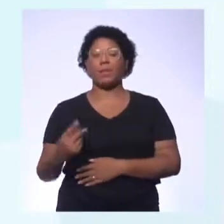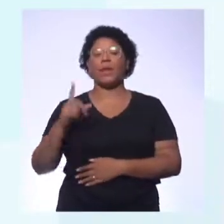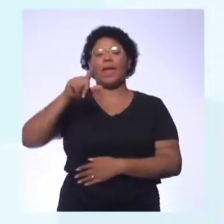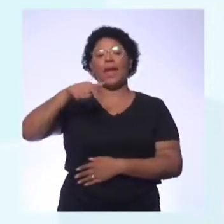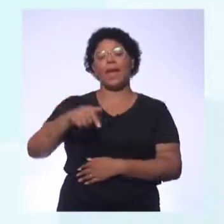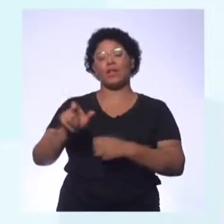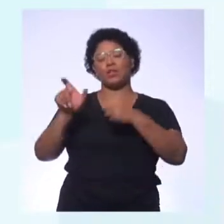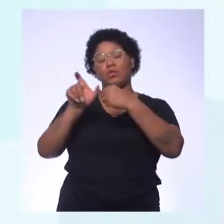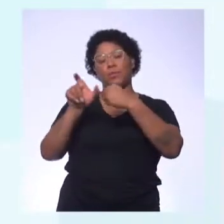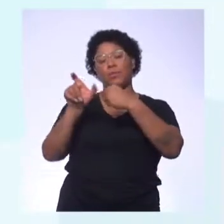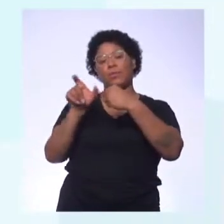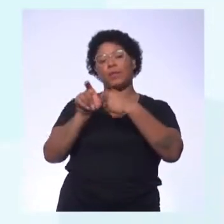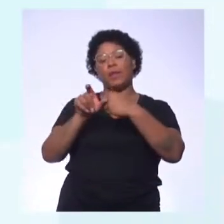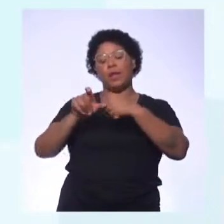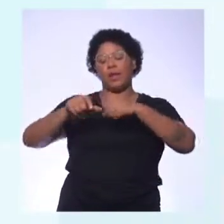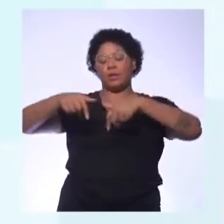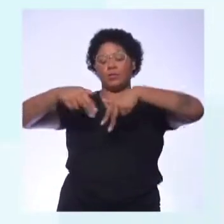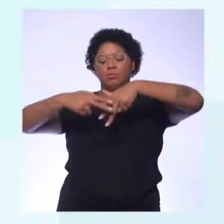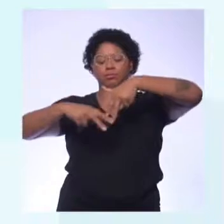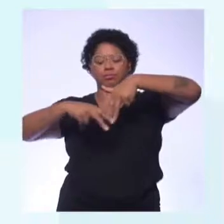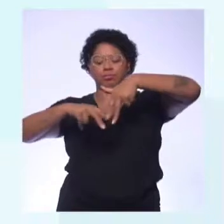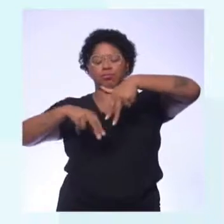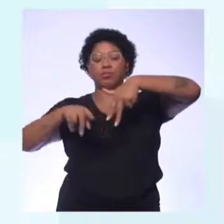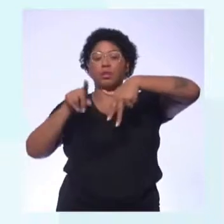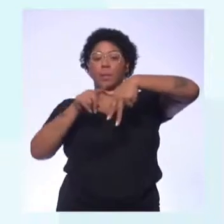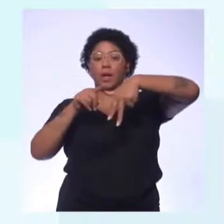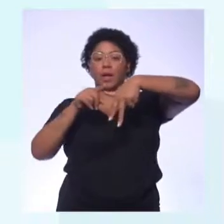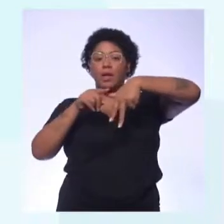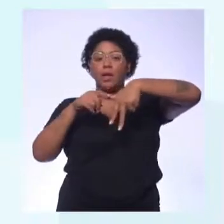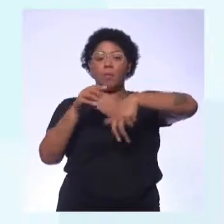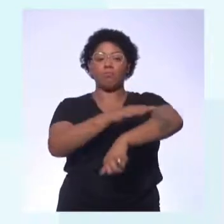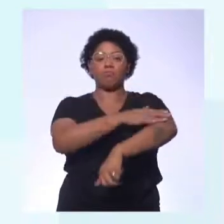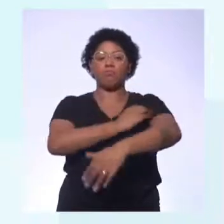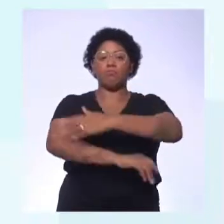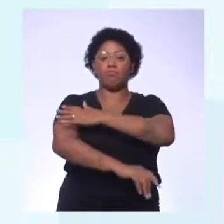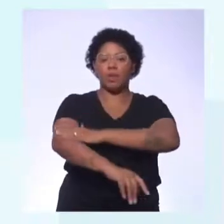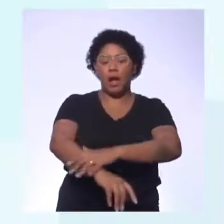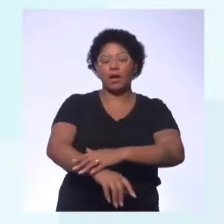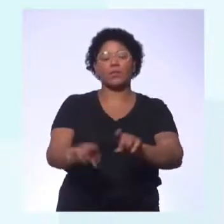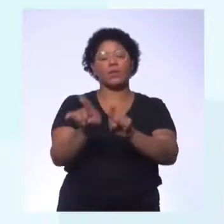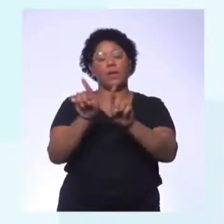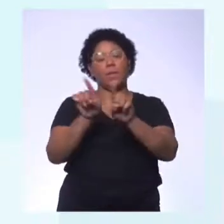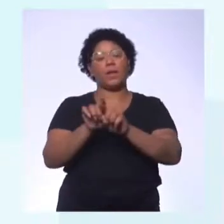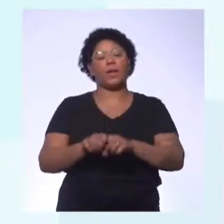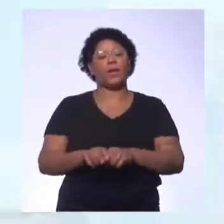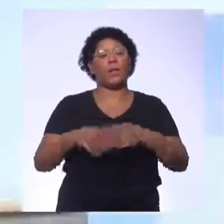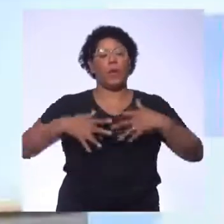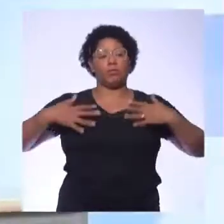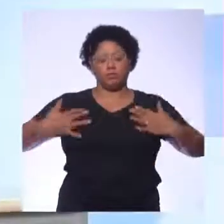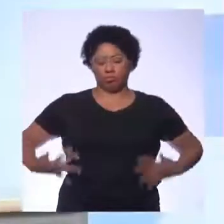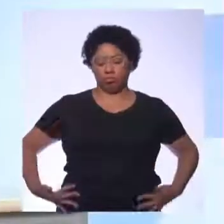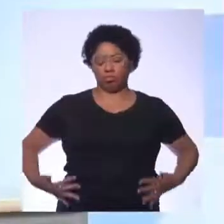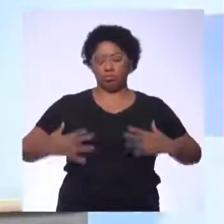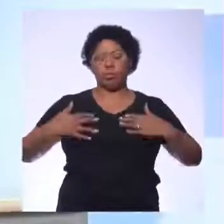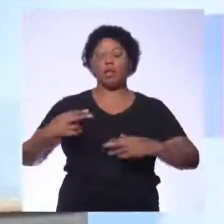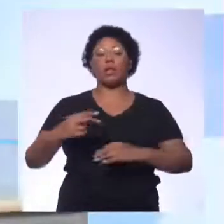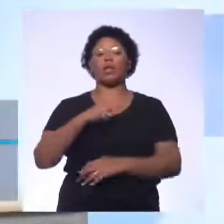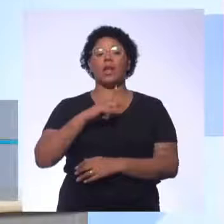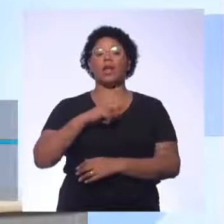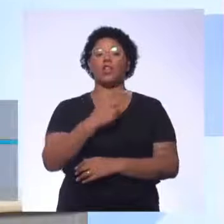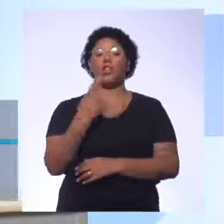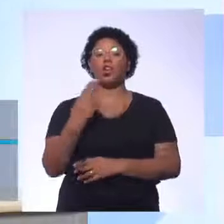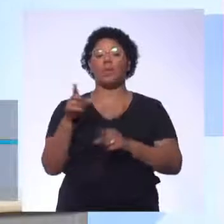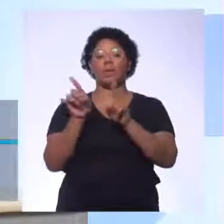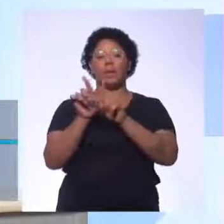substantivos. Então, as pernas, os braços, a vestimenta novamente, a roupa. O que é interessante vocês pensarem